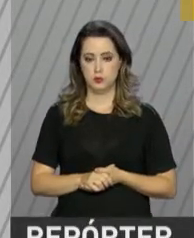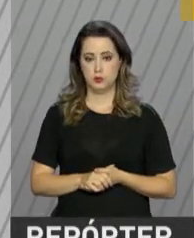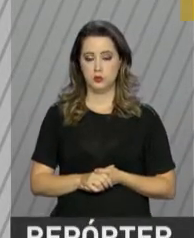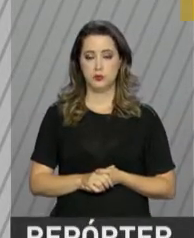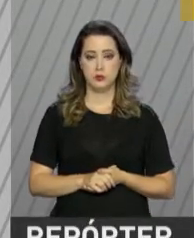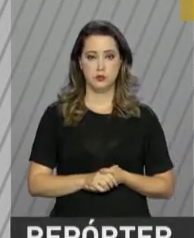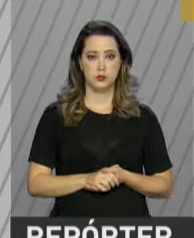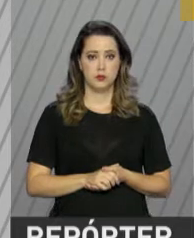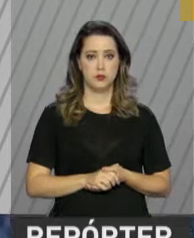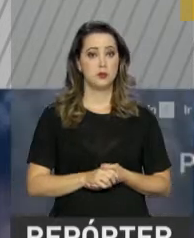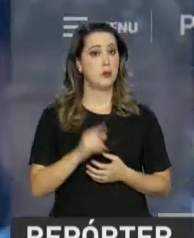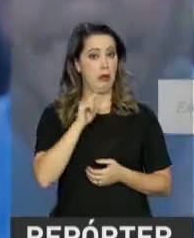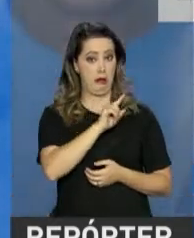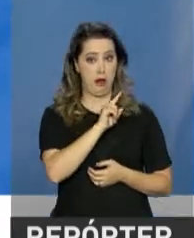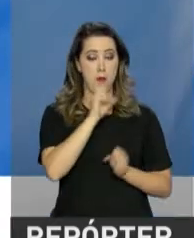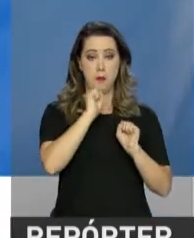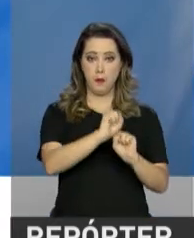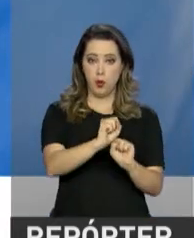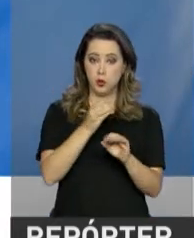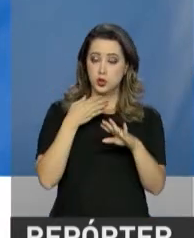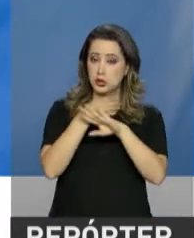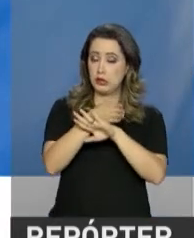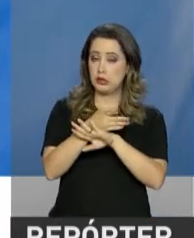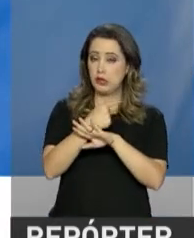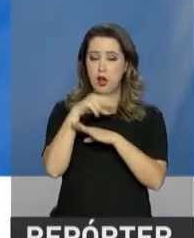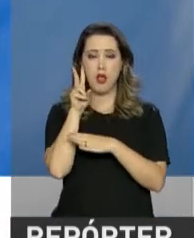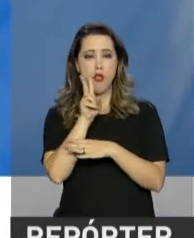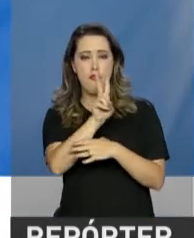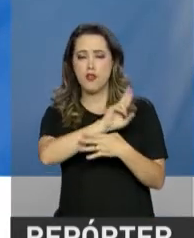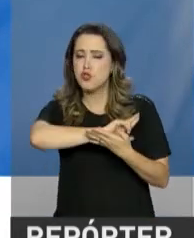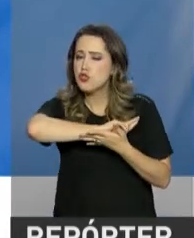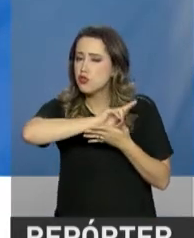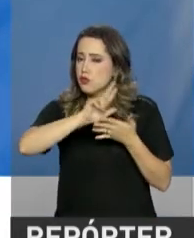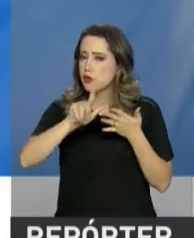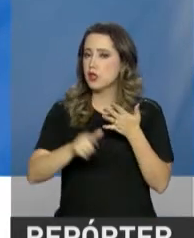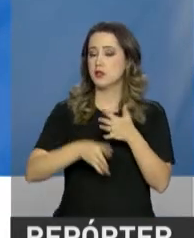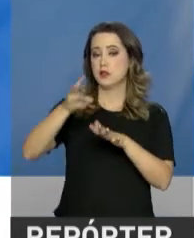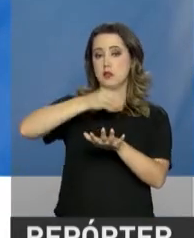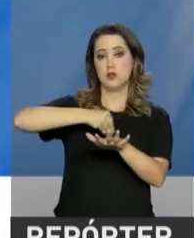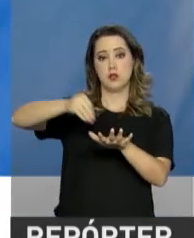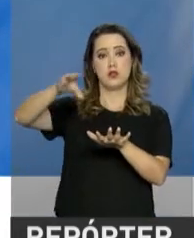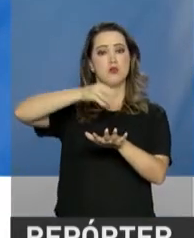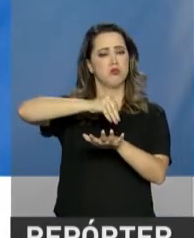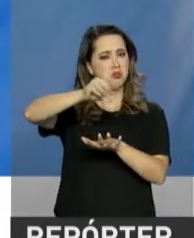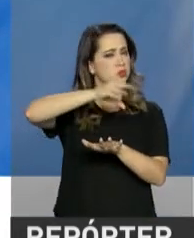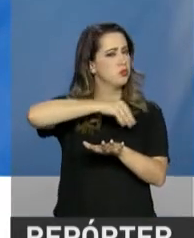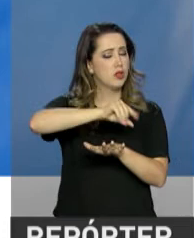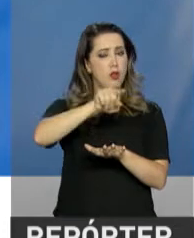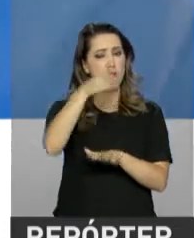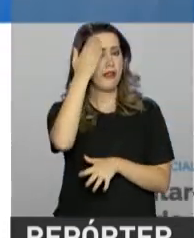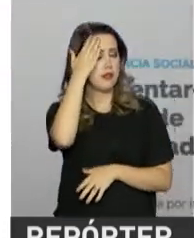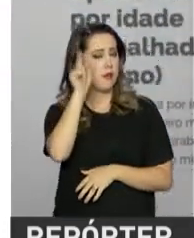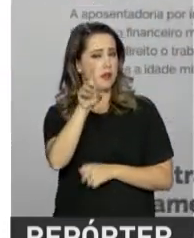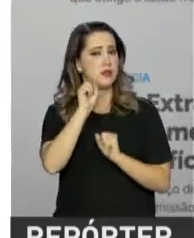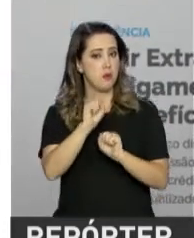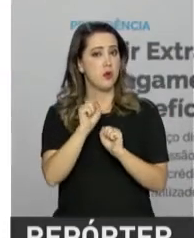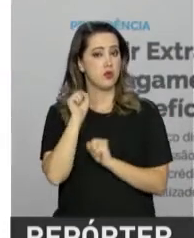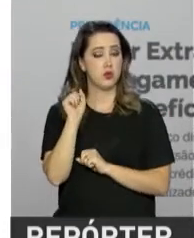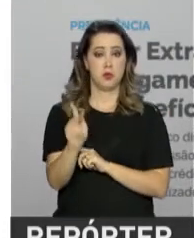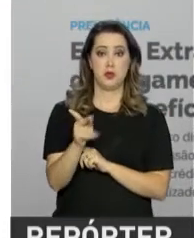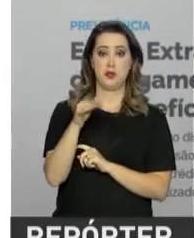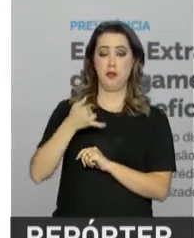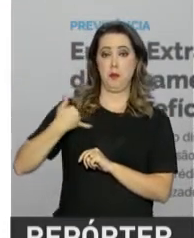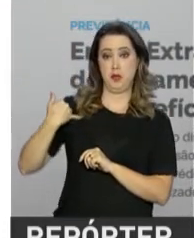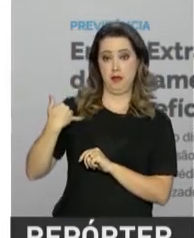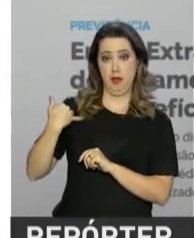www.servidor.gov.br lá é possível ter acesso a várias informações de diferentes setores você quer saber se já pode se aposentar por